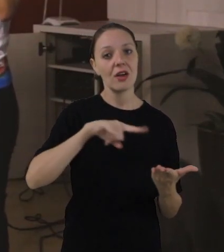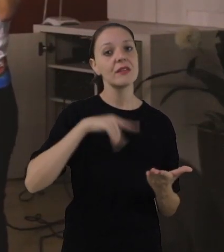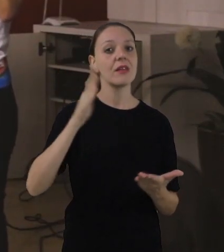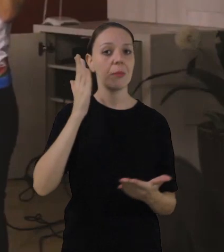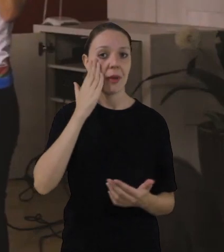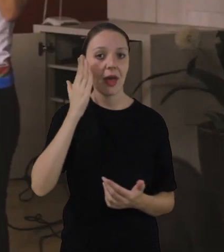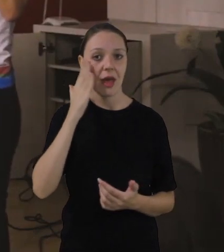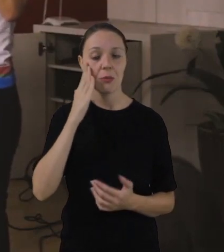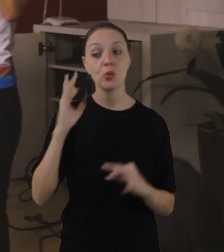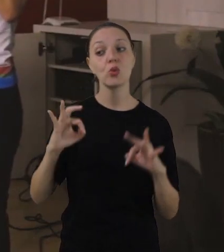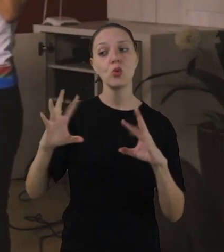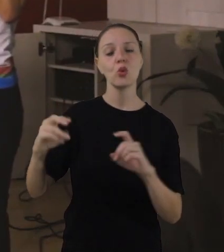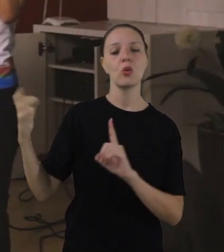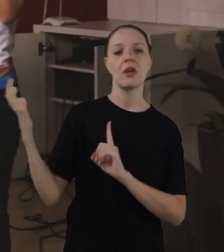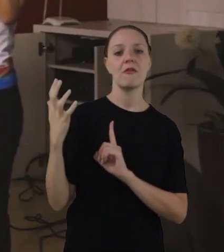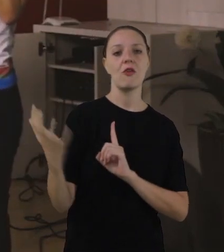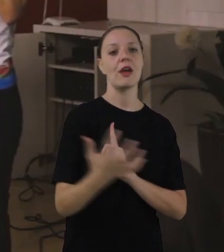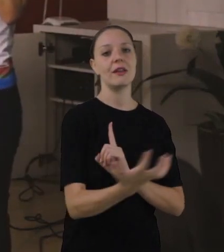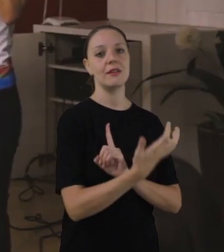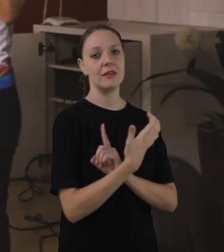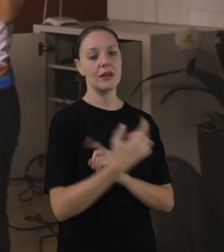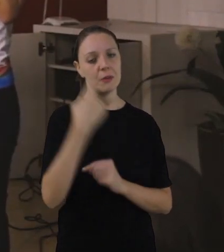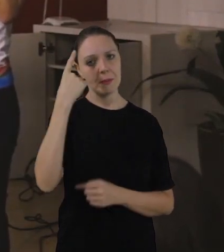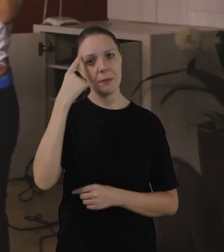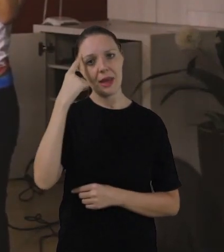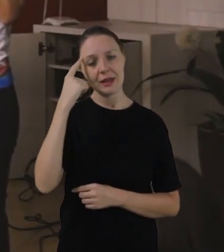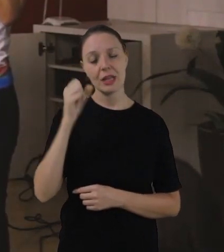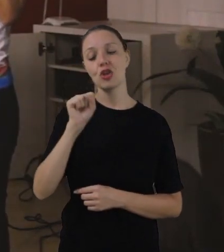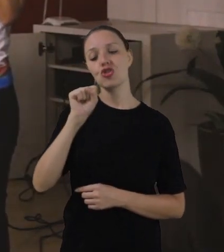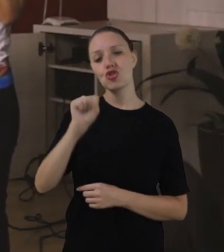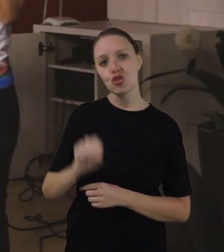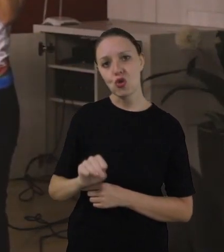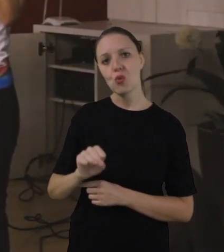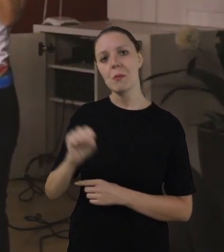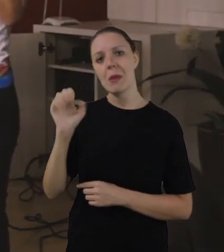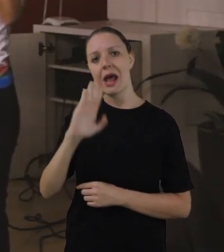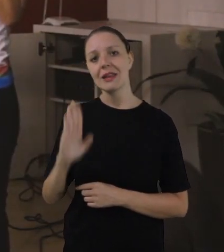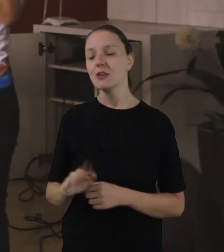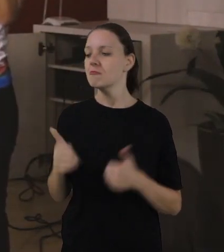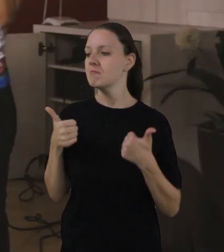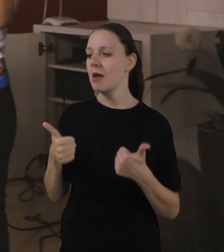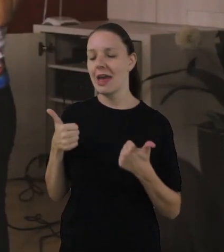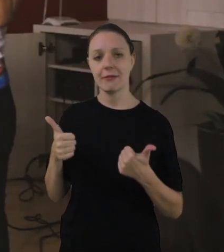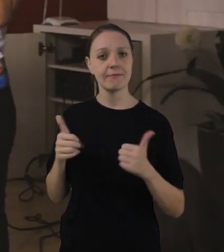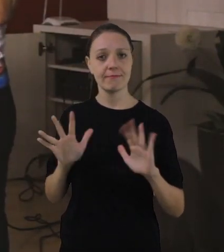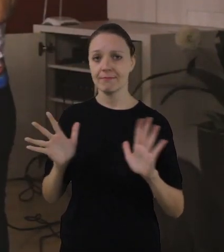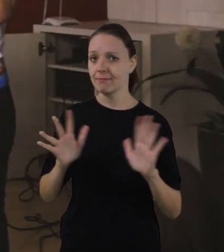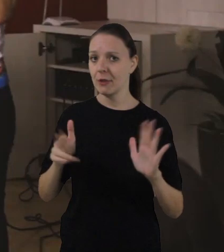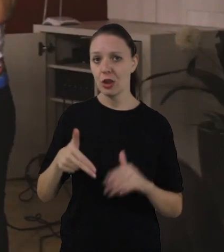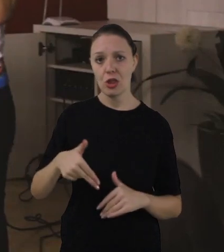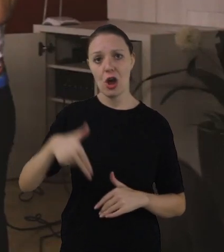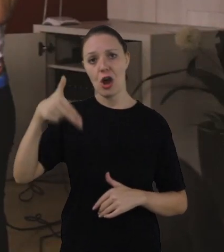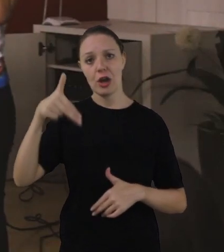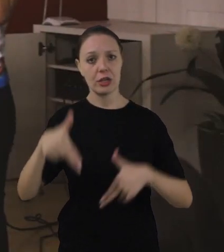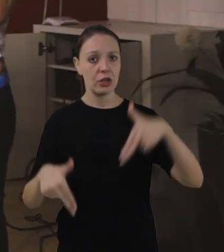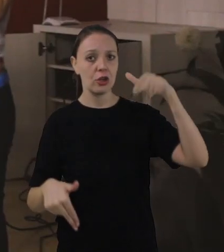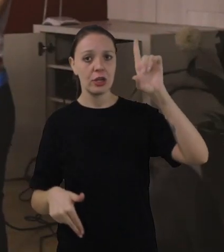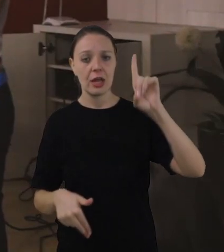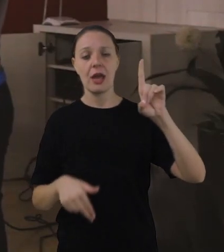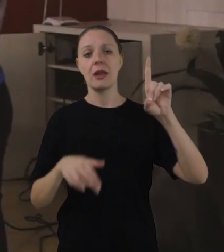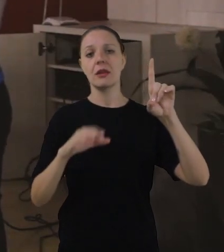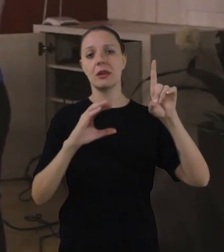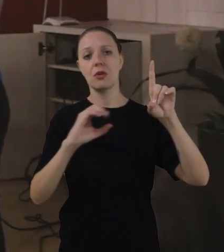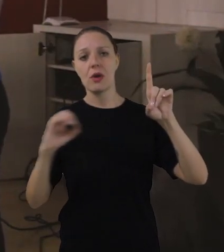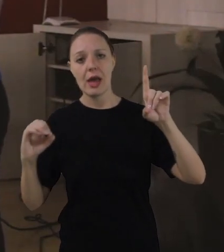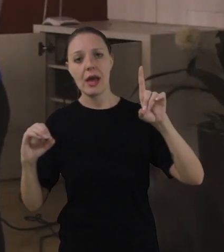não adianta a gente achar que a gente está isolado aqui no Sul, que a gente está super bem, porque não. A gente depende muito do que acontece nos outros estados do país